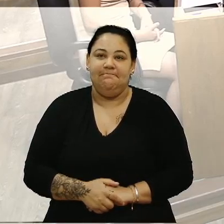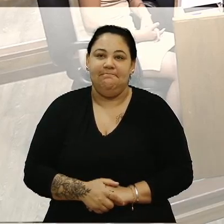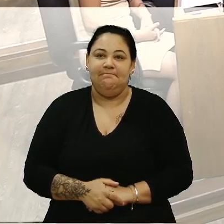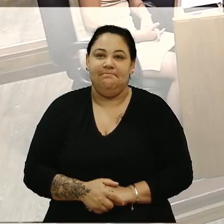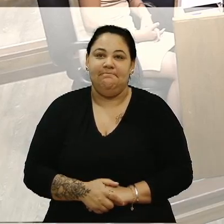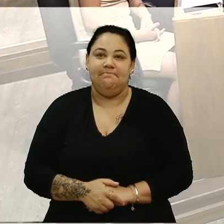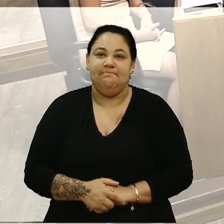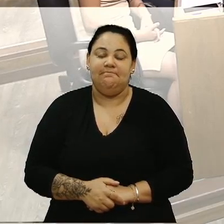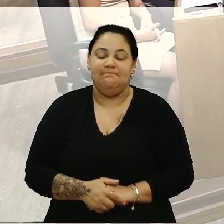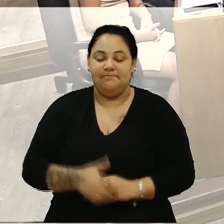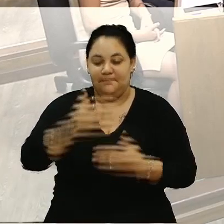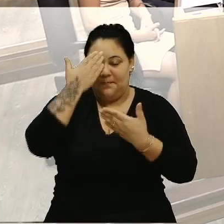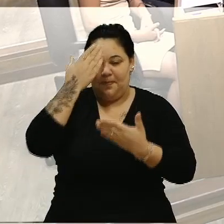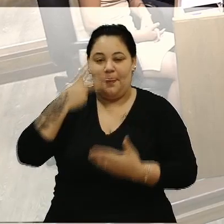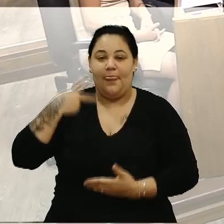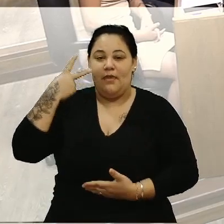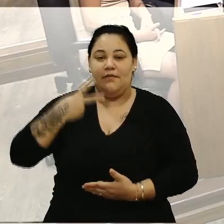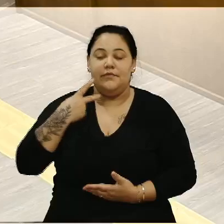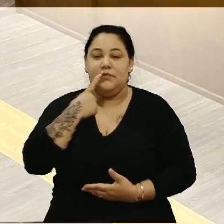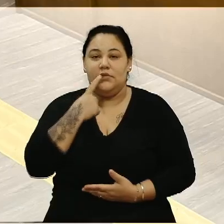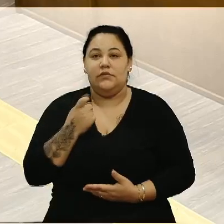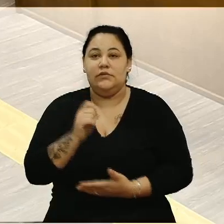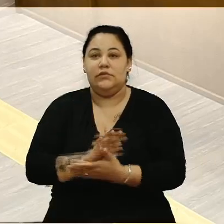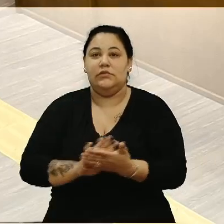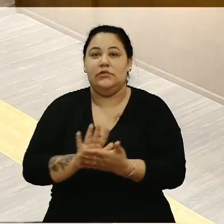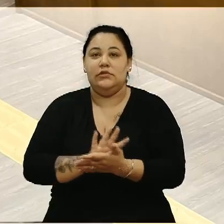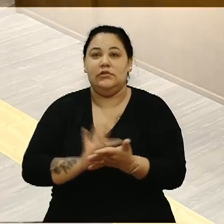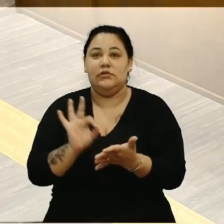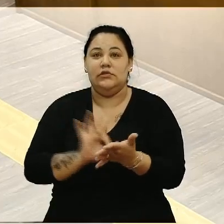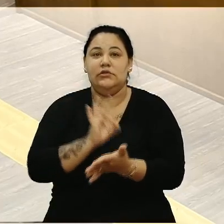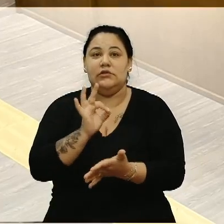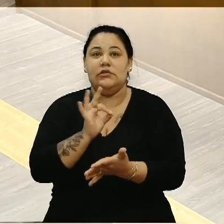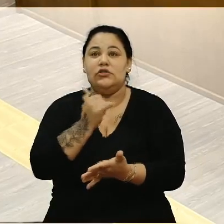Obrigada, vereadora Rose. Sem mais inscritos. Perdão.